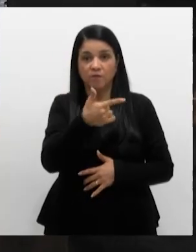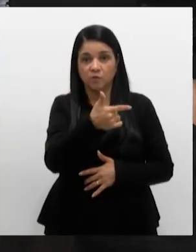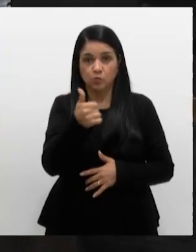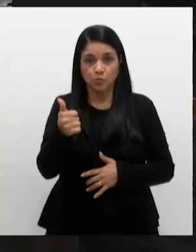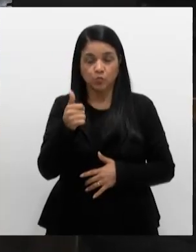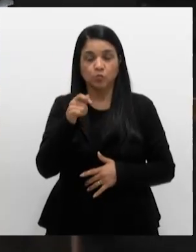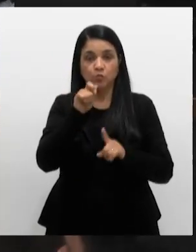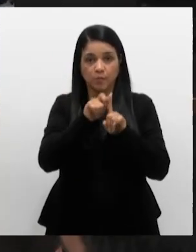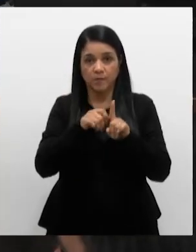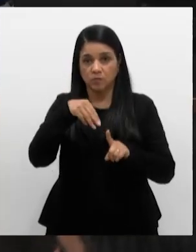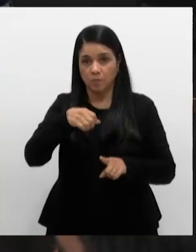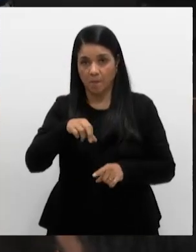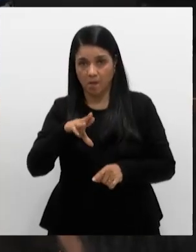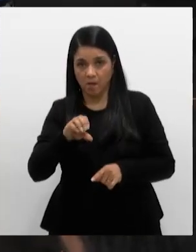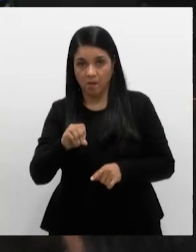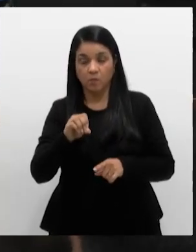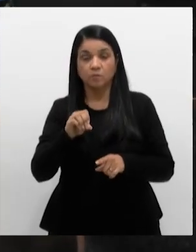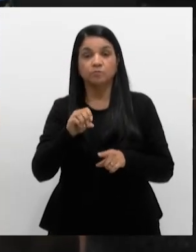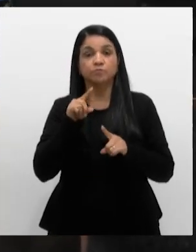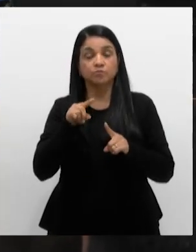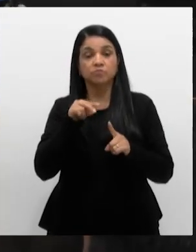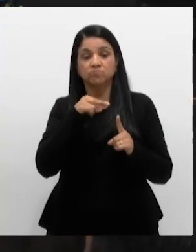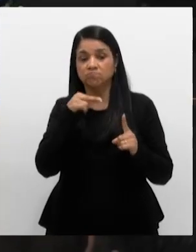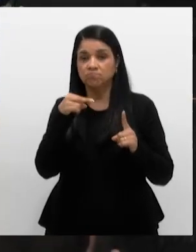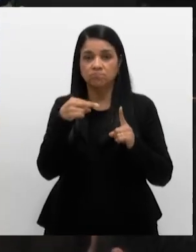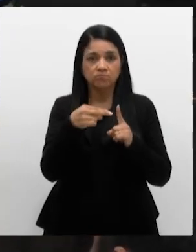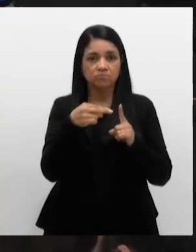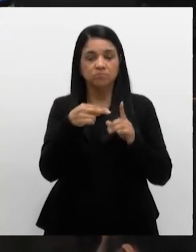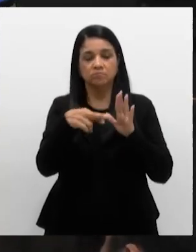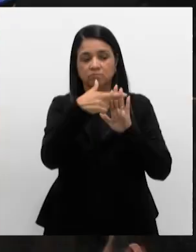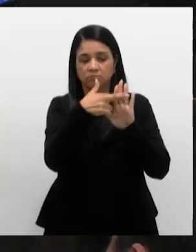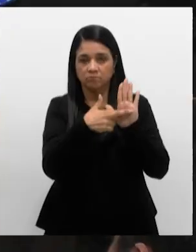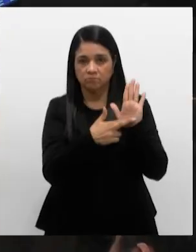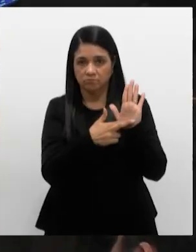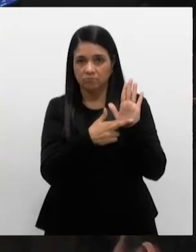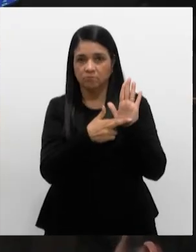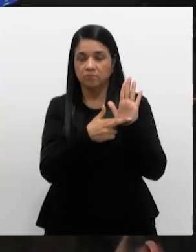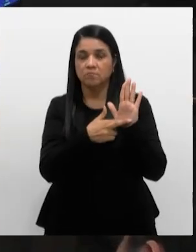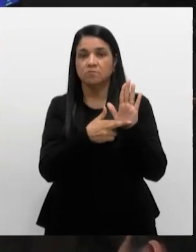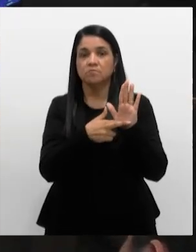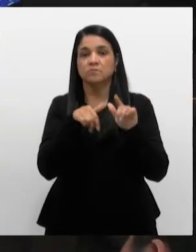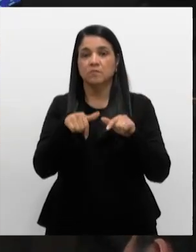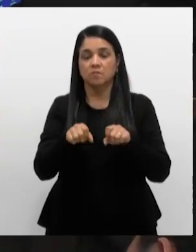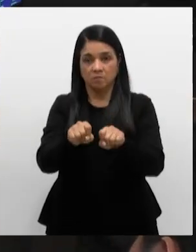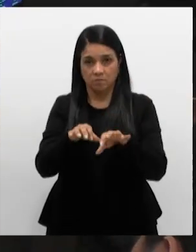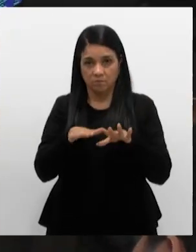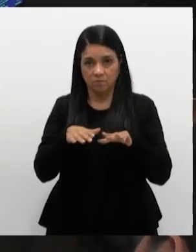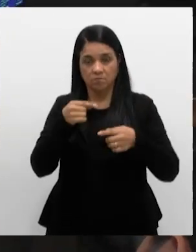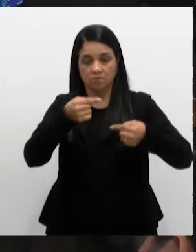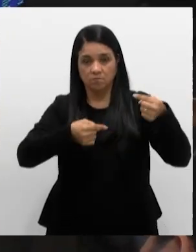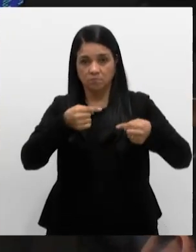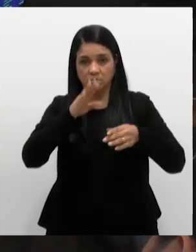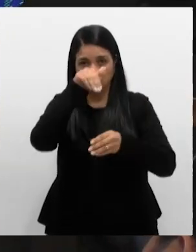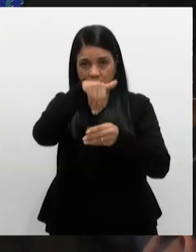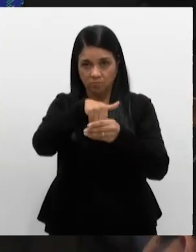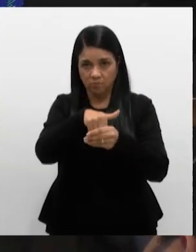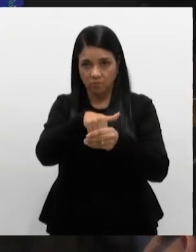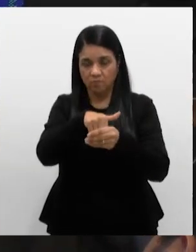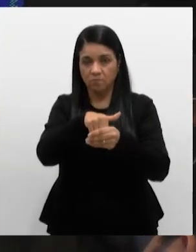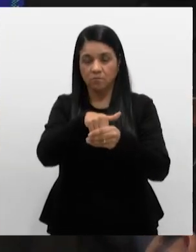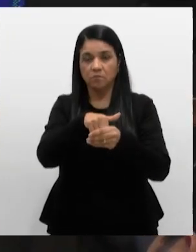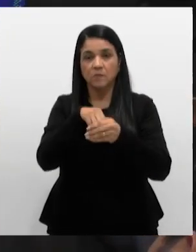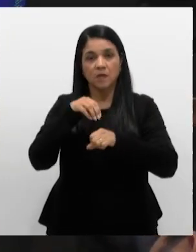21/5/2025, conforme as previsões regimentais, será votado por este plenário a matéria consistente na